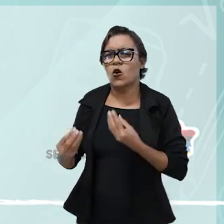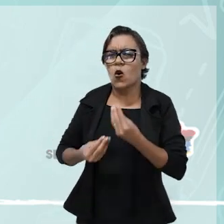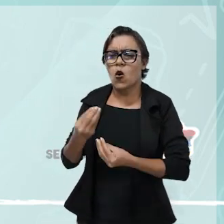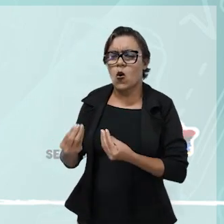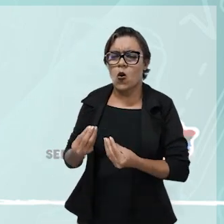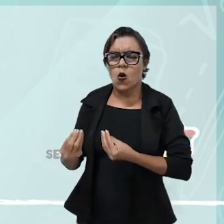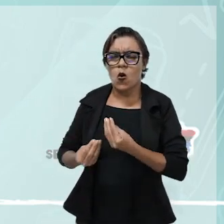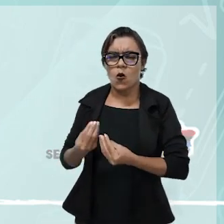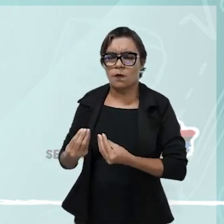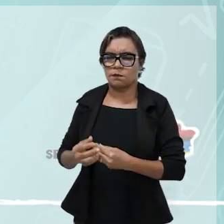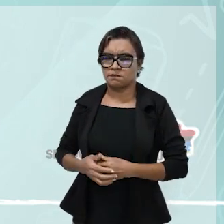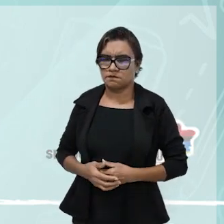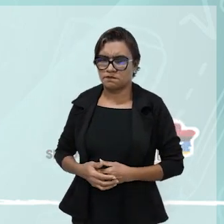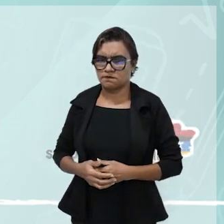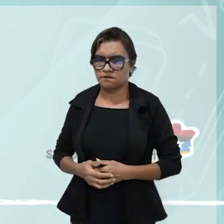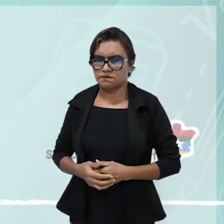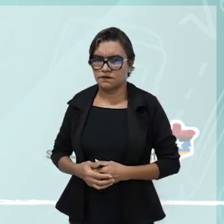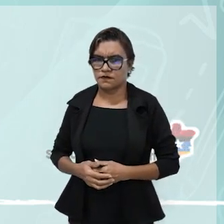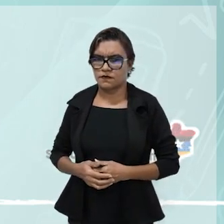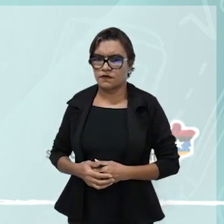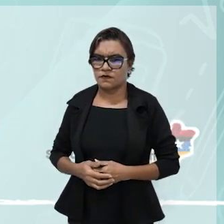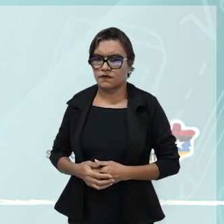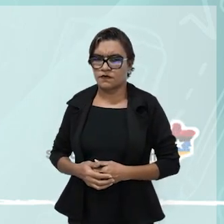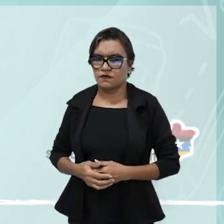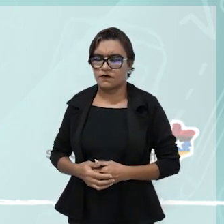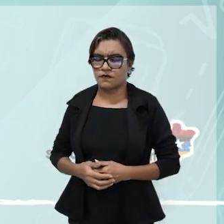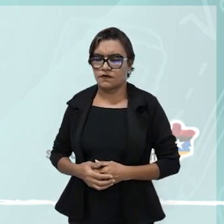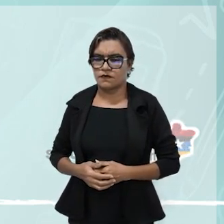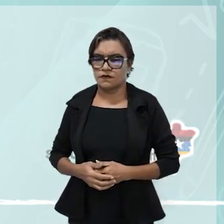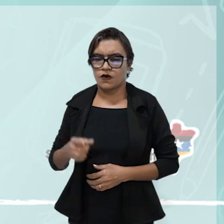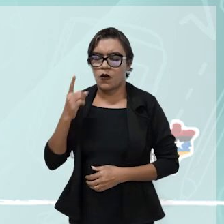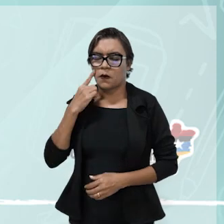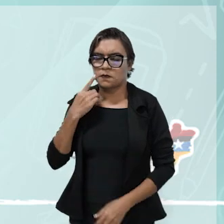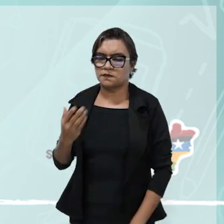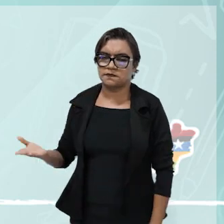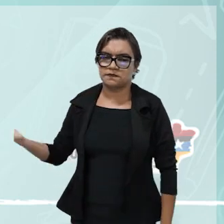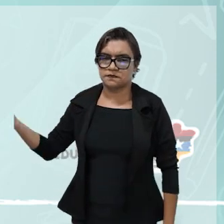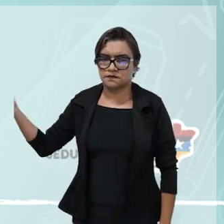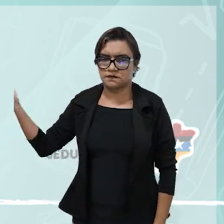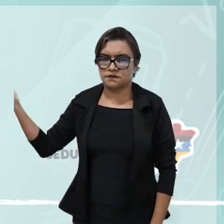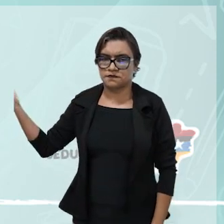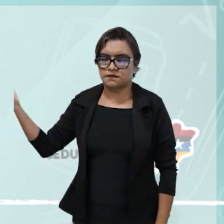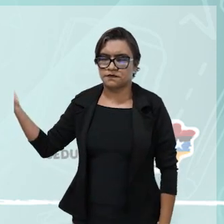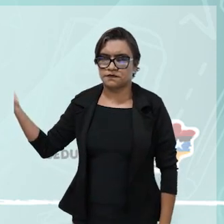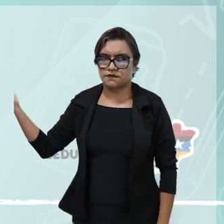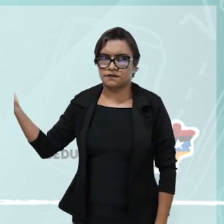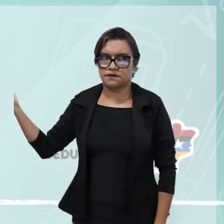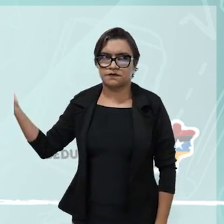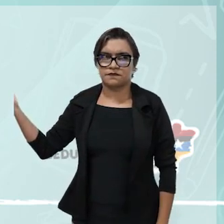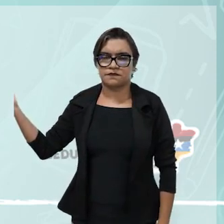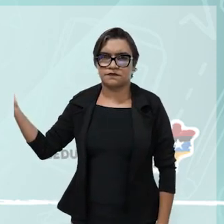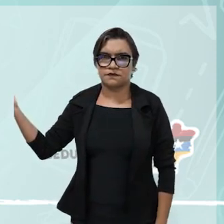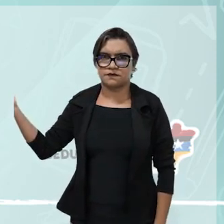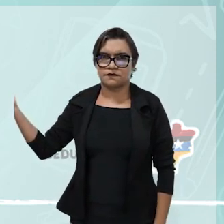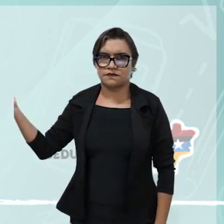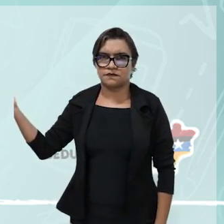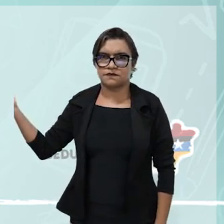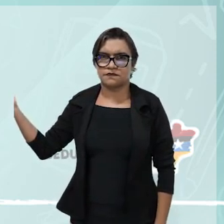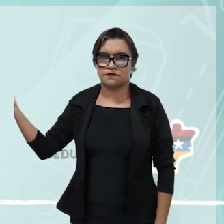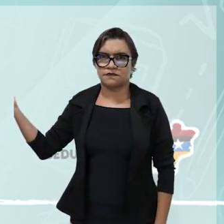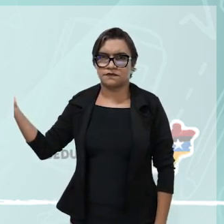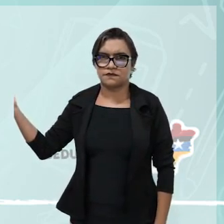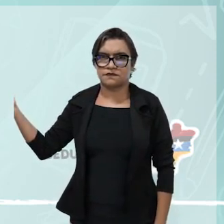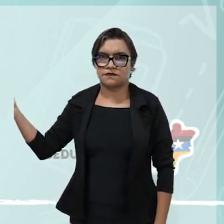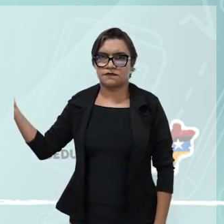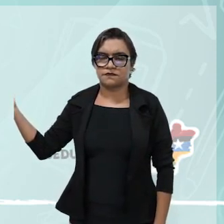afastá-lo da corte. Para fugir das perseguições, em 1547, Camões resolve embarcar como soldado para a África. Serviu 2